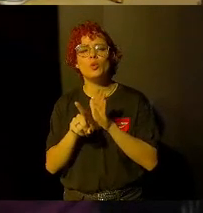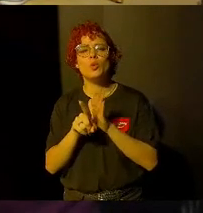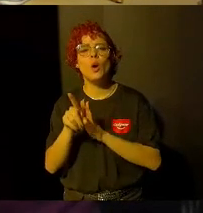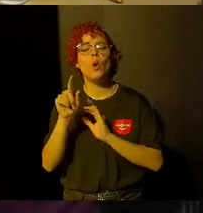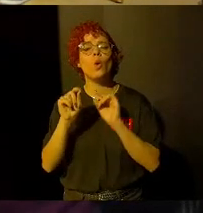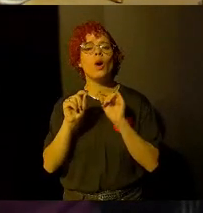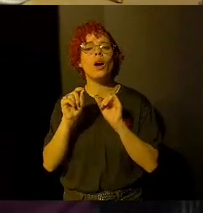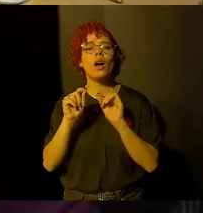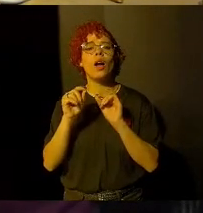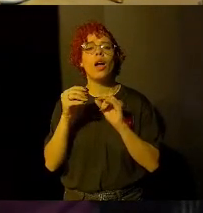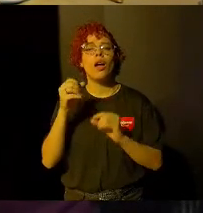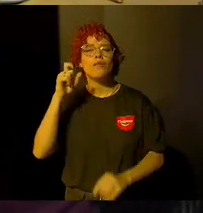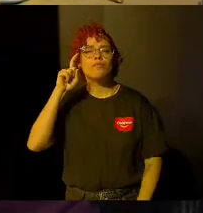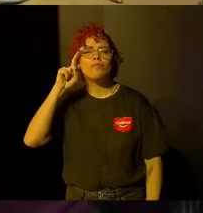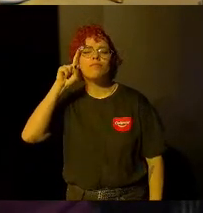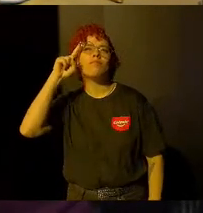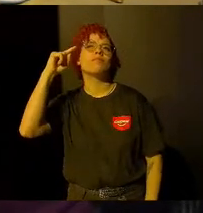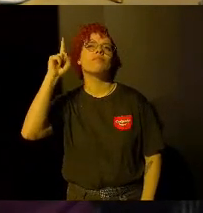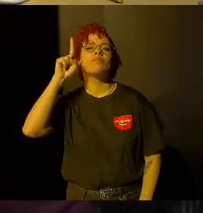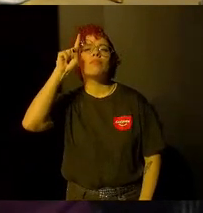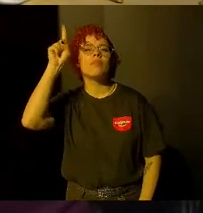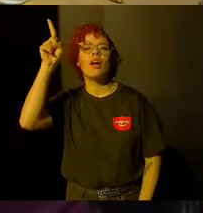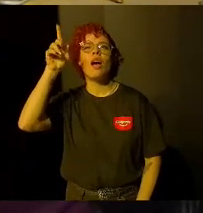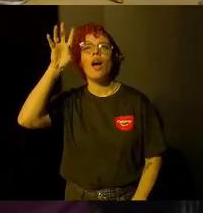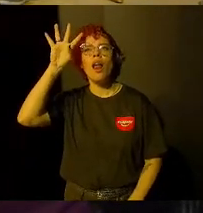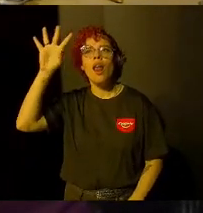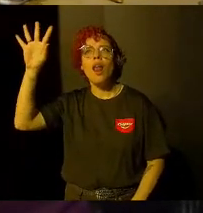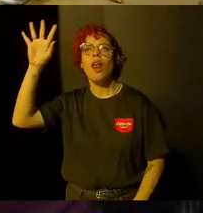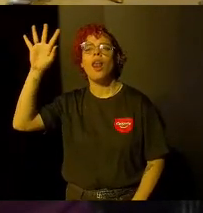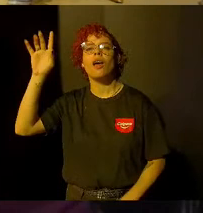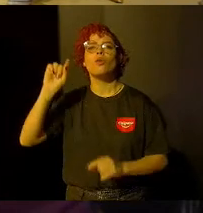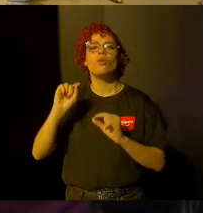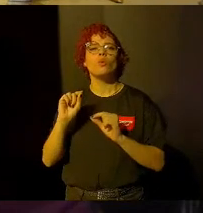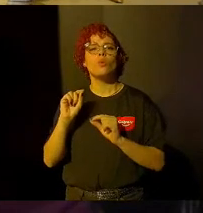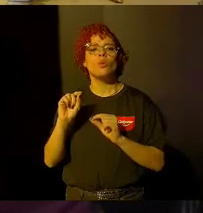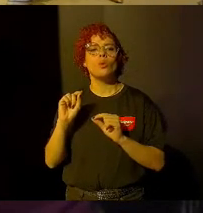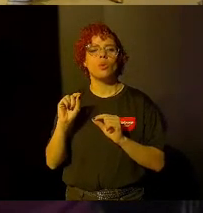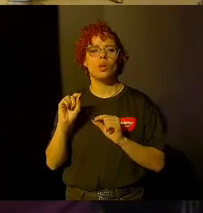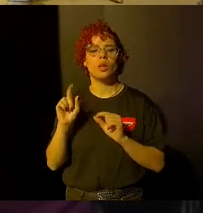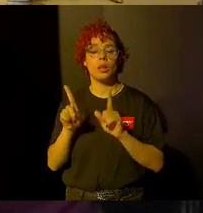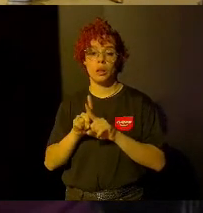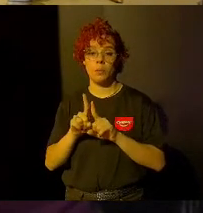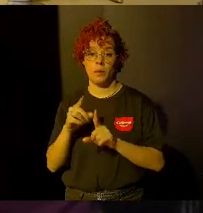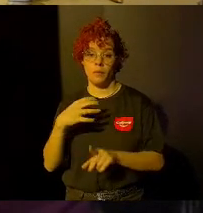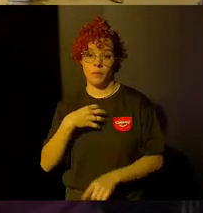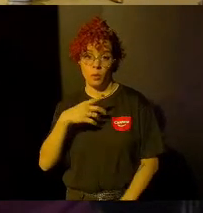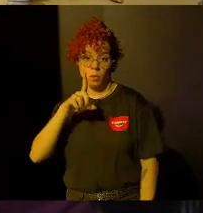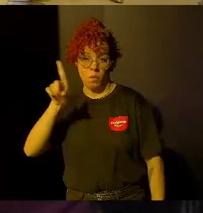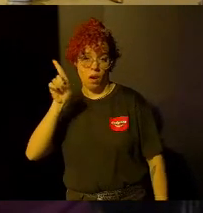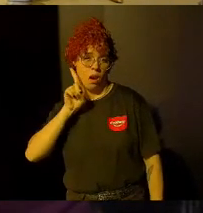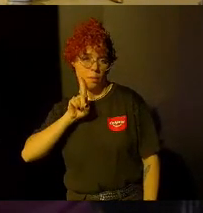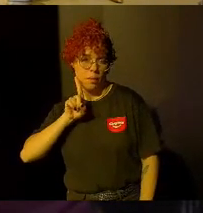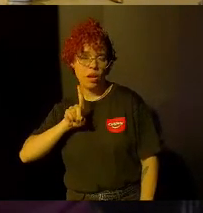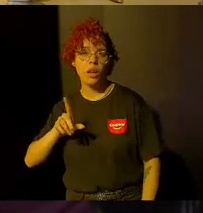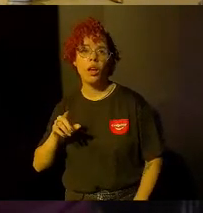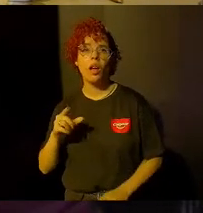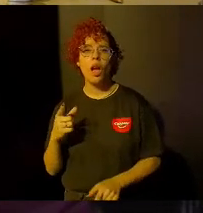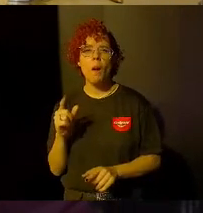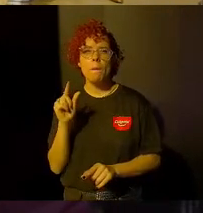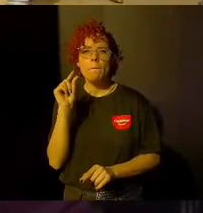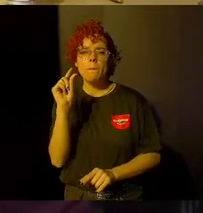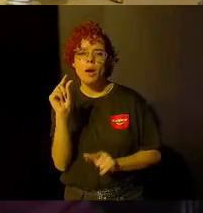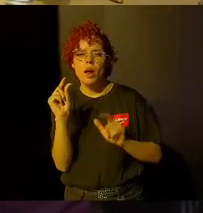criativa que ia sair dia hartman uma historiadora americana também diz que faz que é a partir de pequenos fragmentos